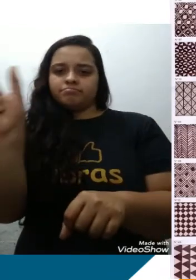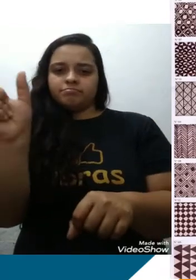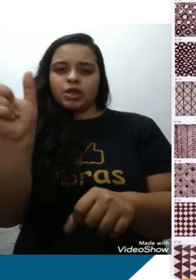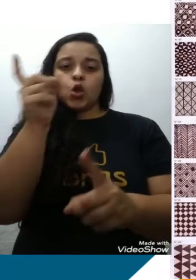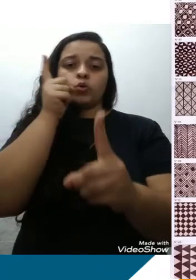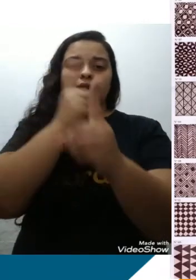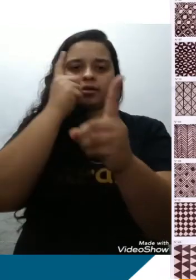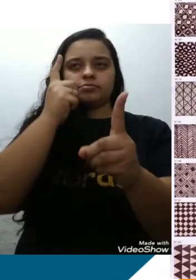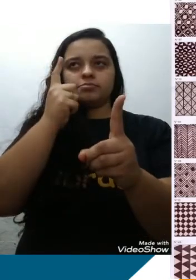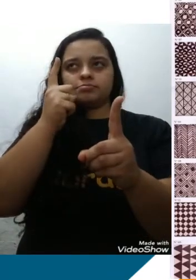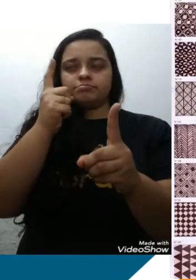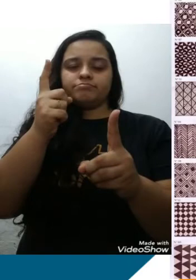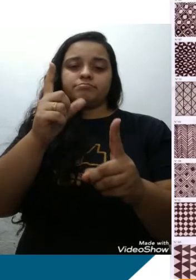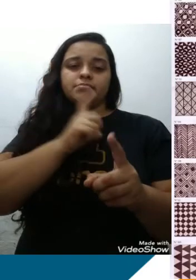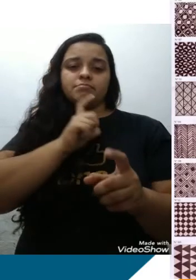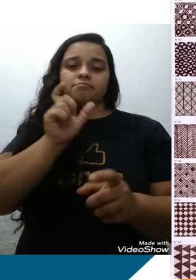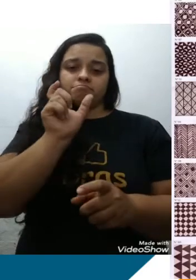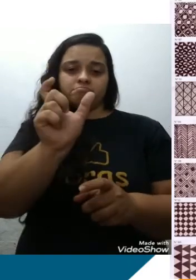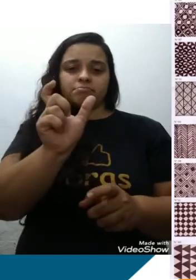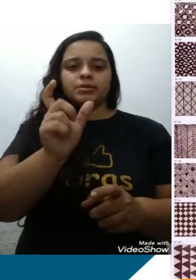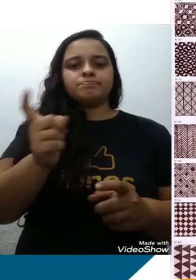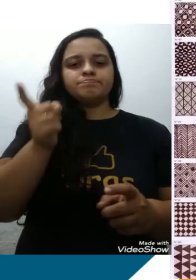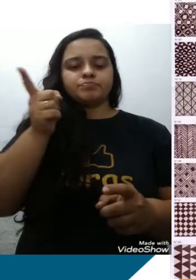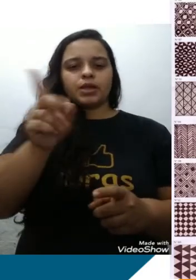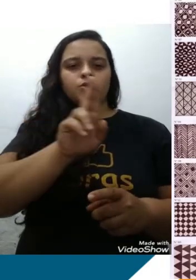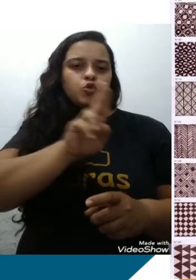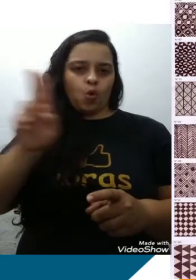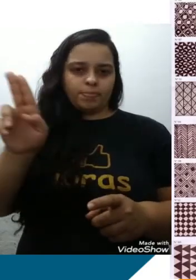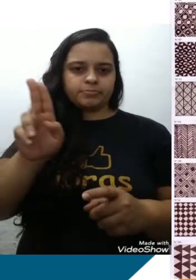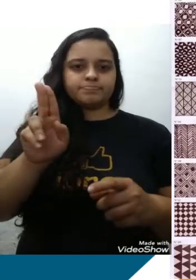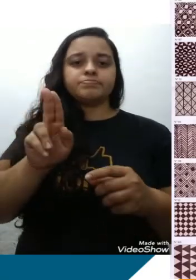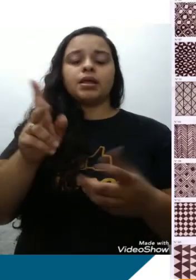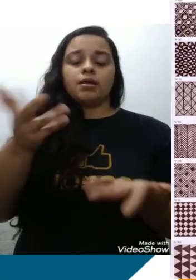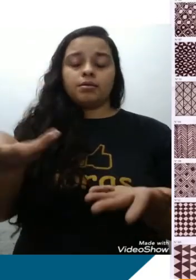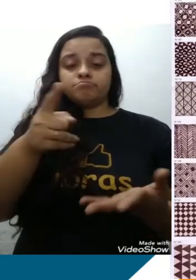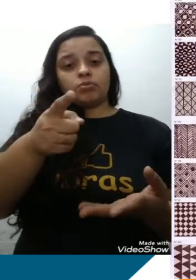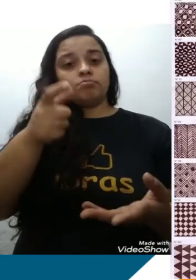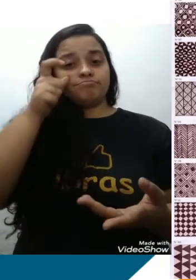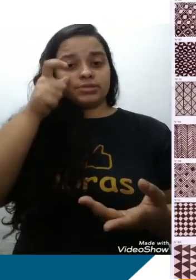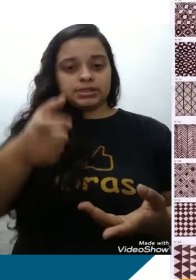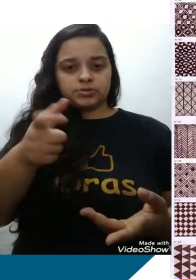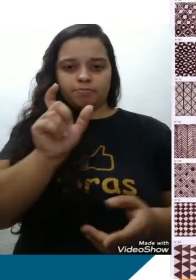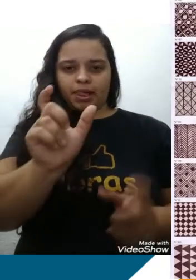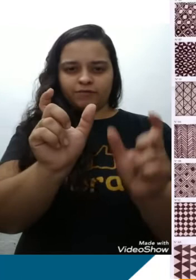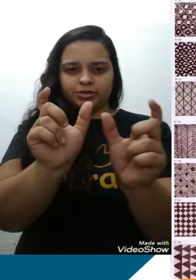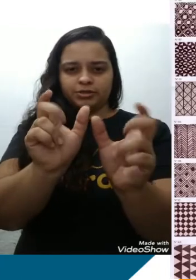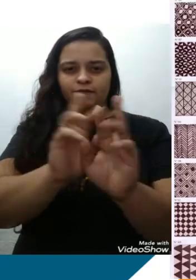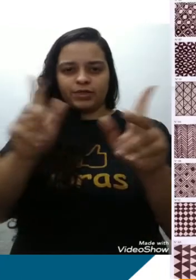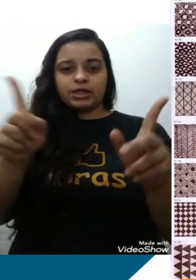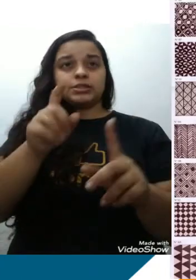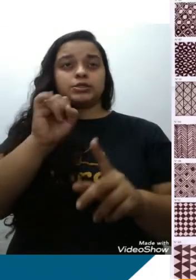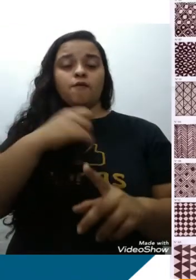termos que deem protagonismo aos povos indígenas e participação dos povos indígenas nessa história. Porque prestem atenção na